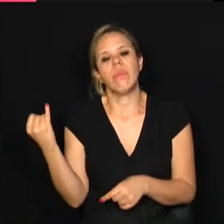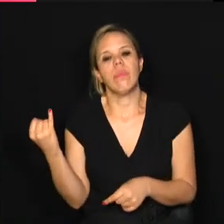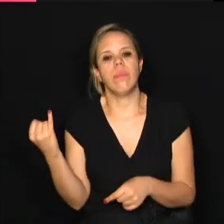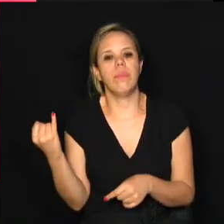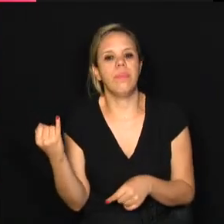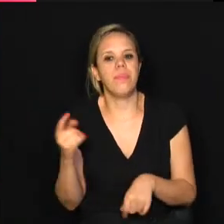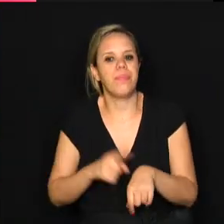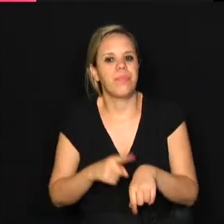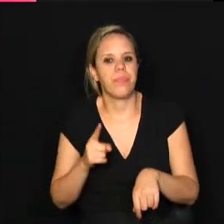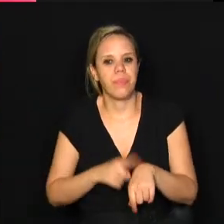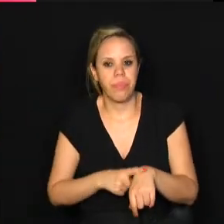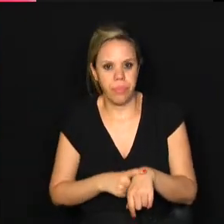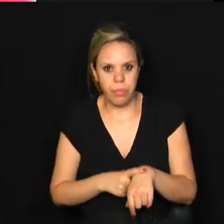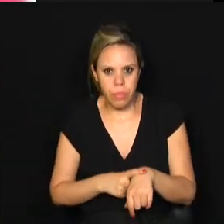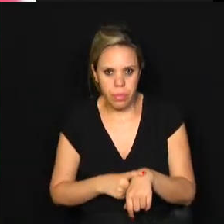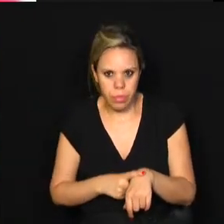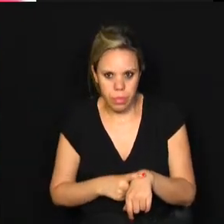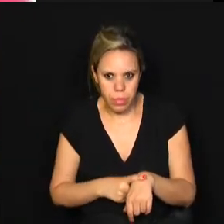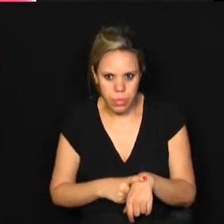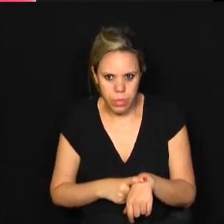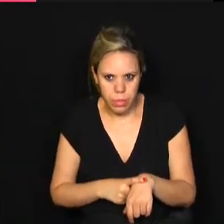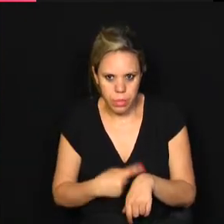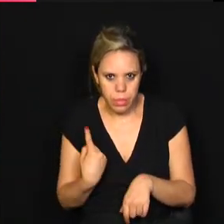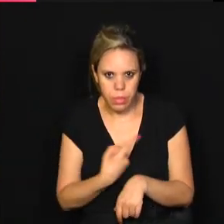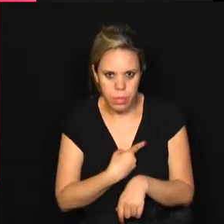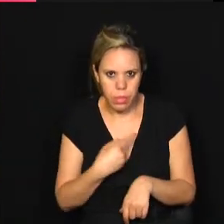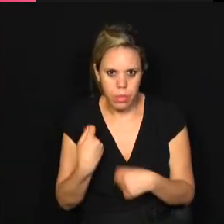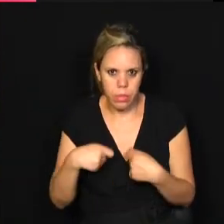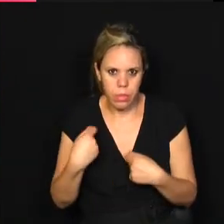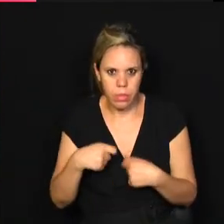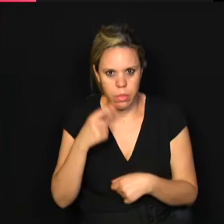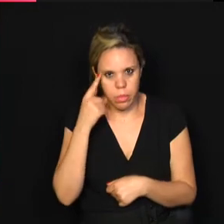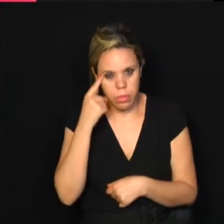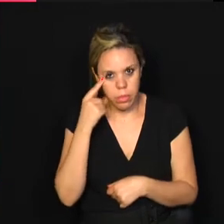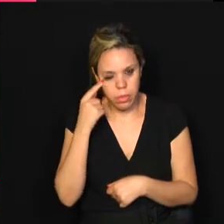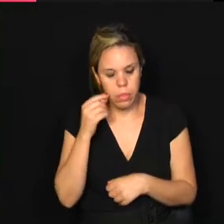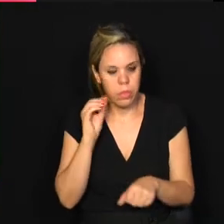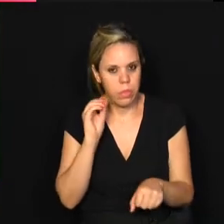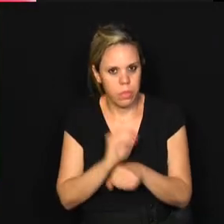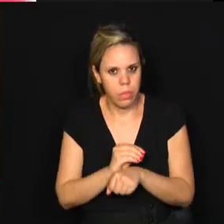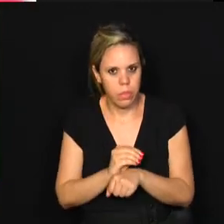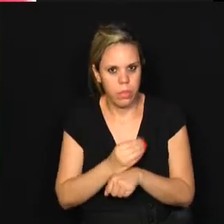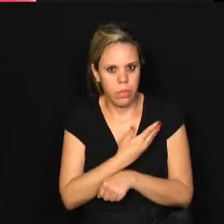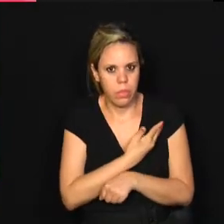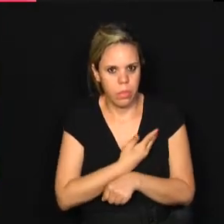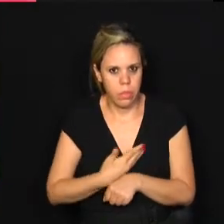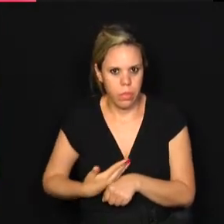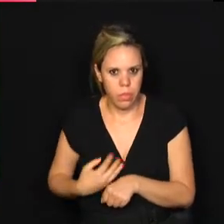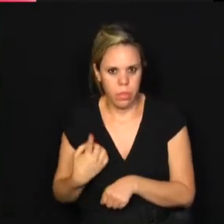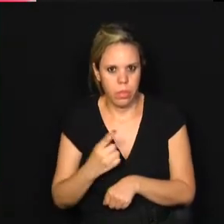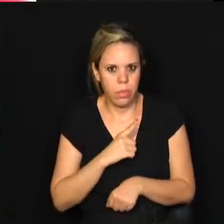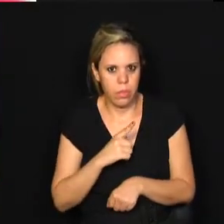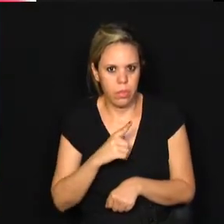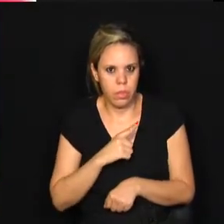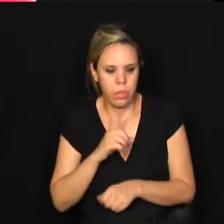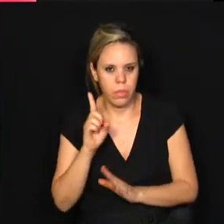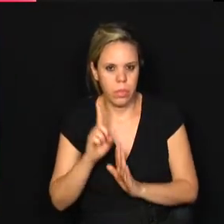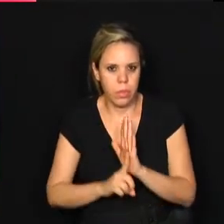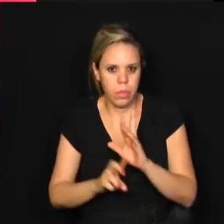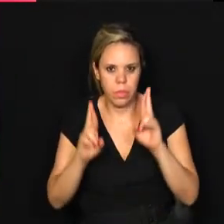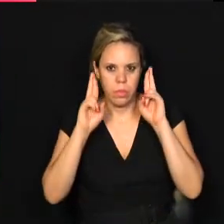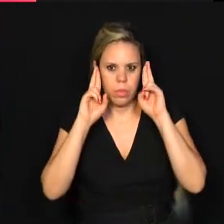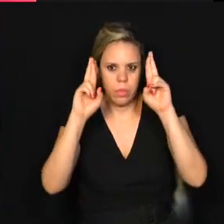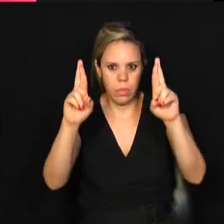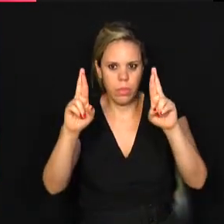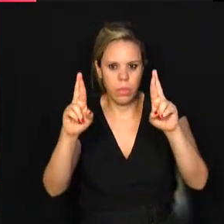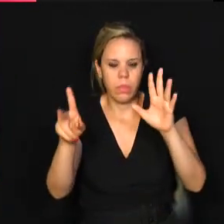no momento onde nós mais precisamos da a proteção do governo para que a gente tenha nossos direitos respeitados, é